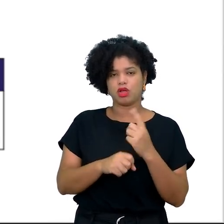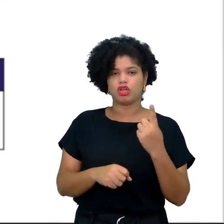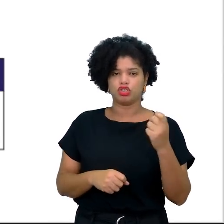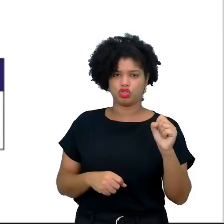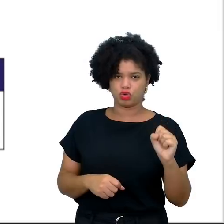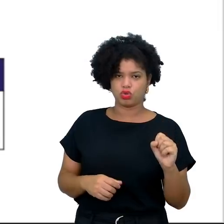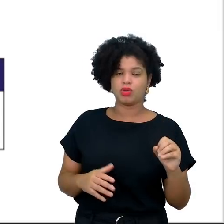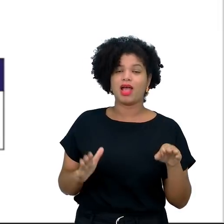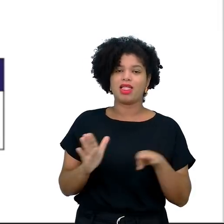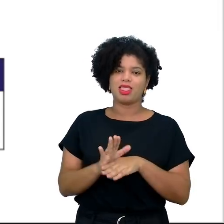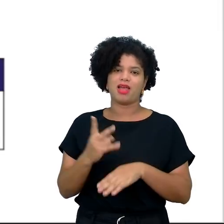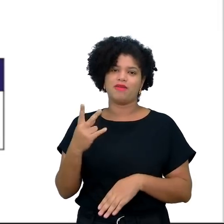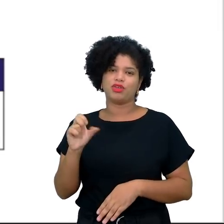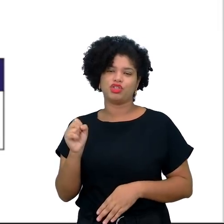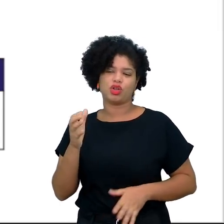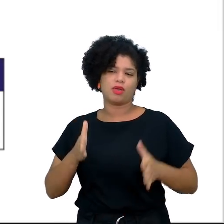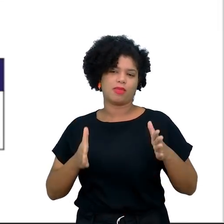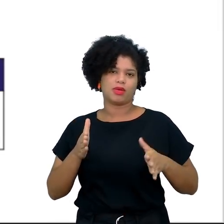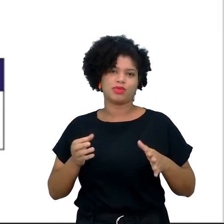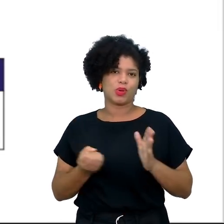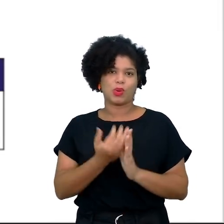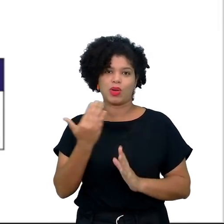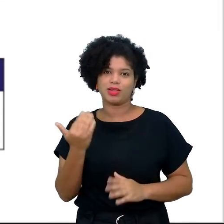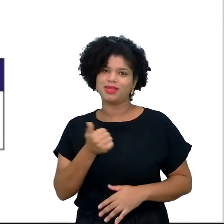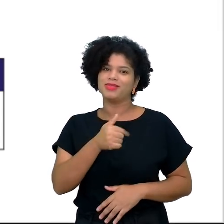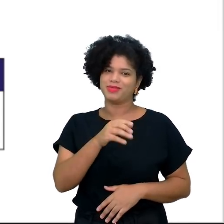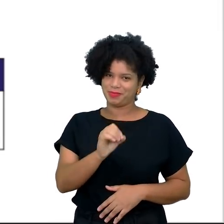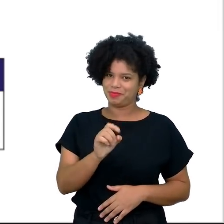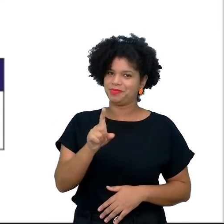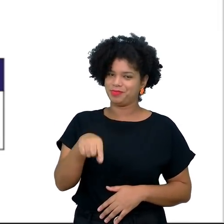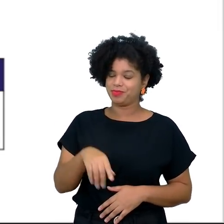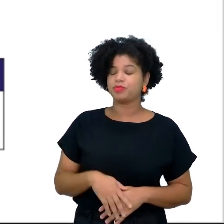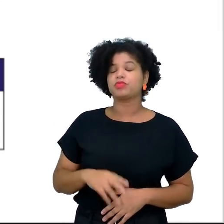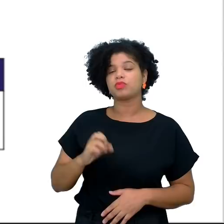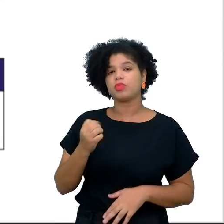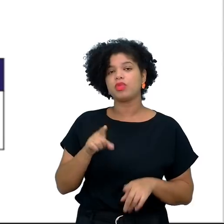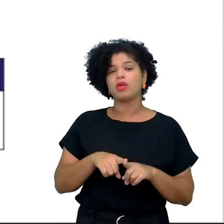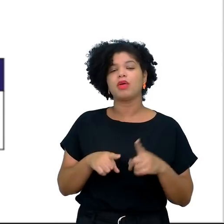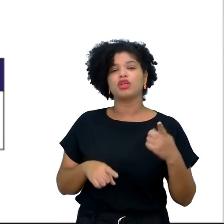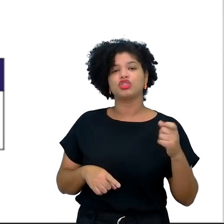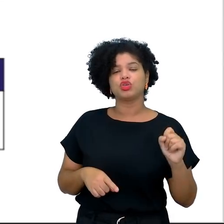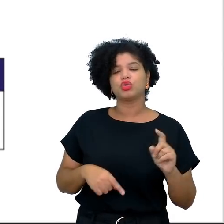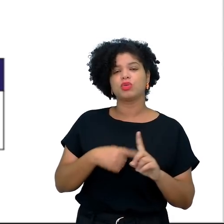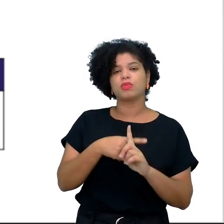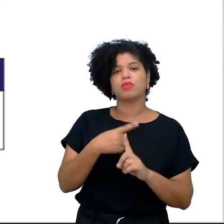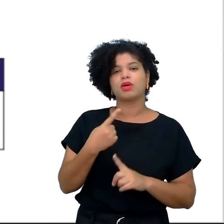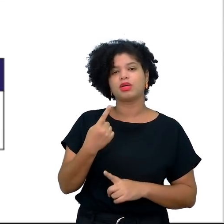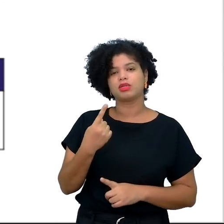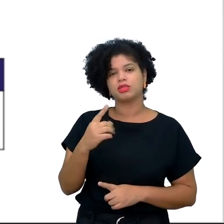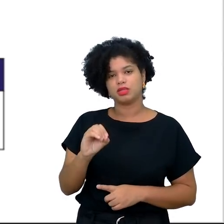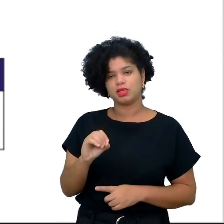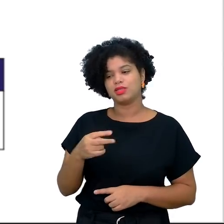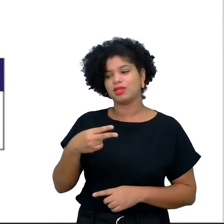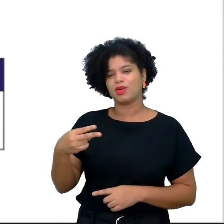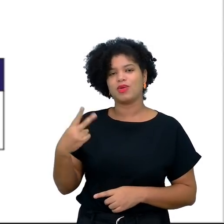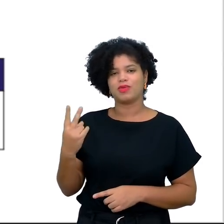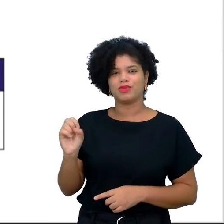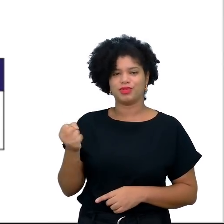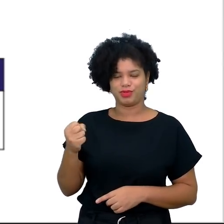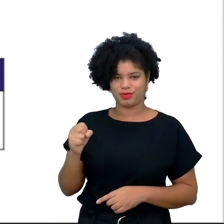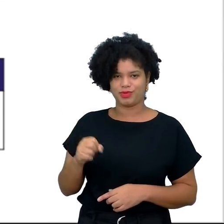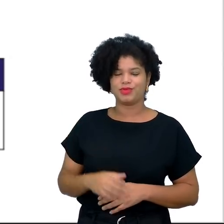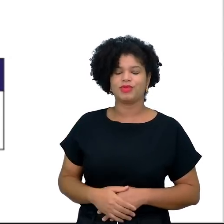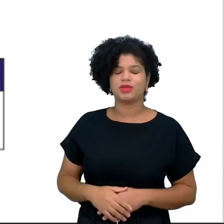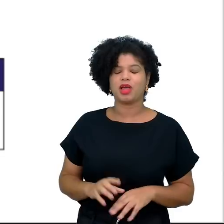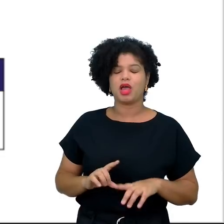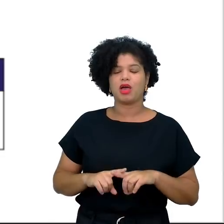até o 28, né, que daí resultando em 10, ou 18 mais 10, que é igual a 28. Ou ainda